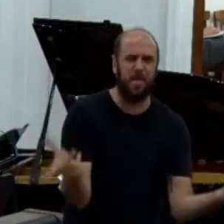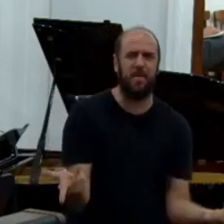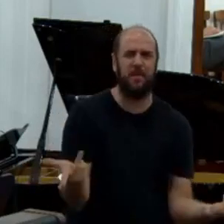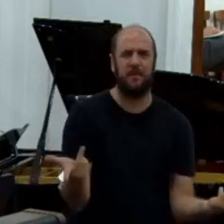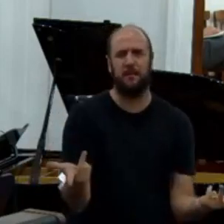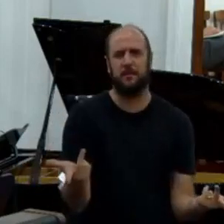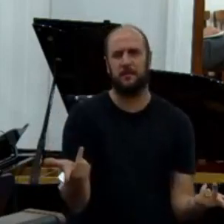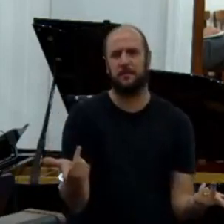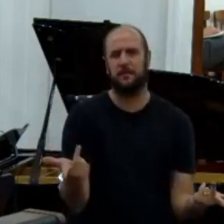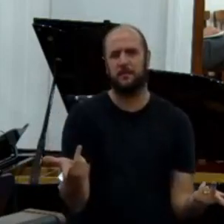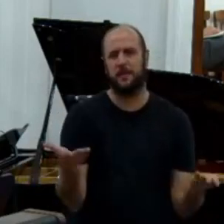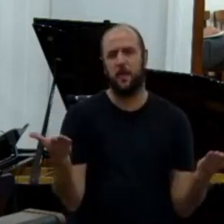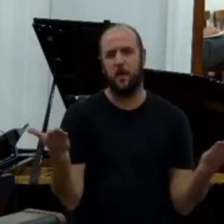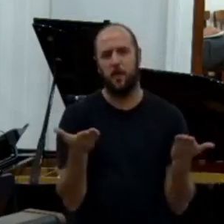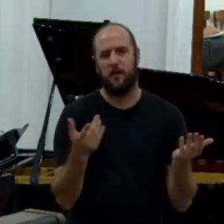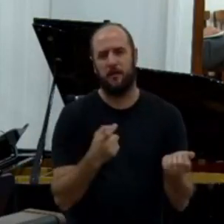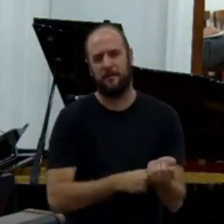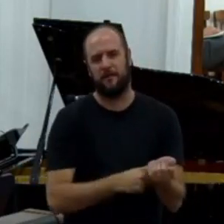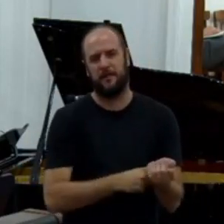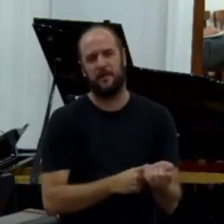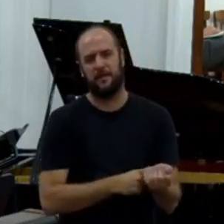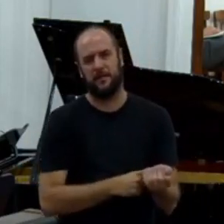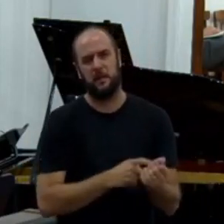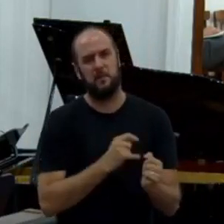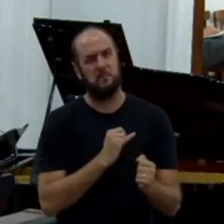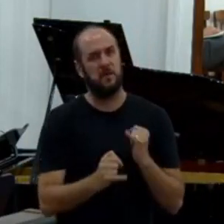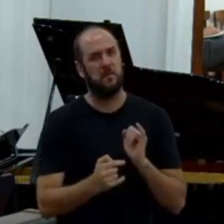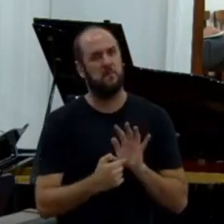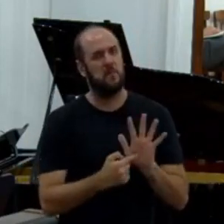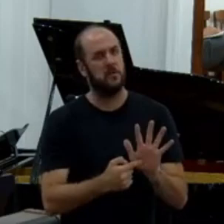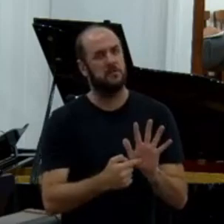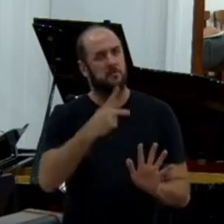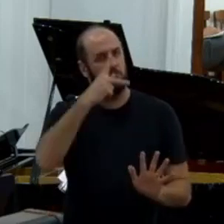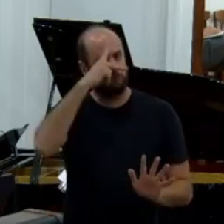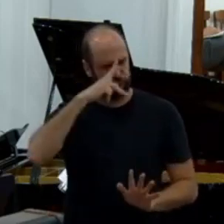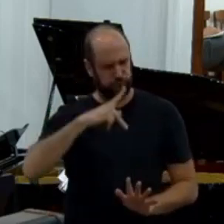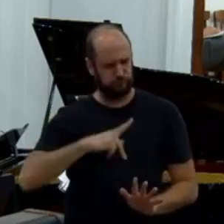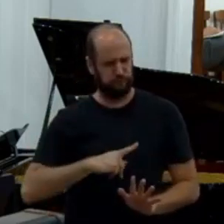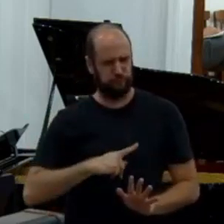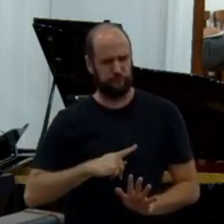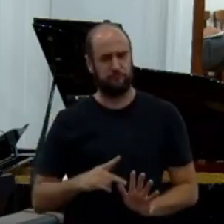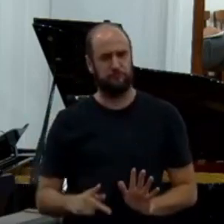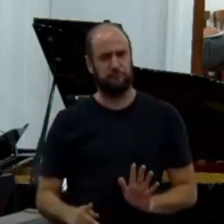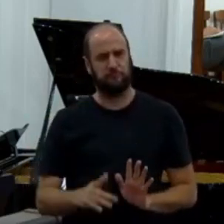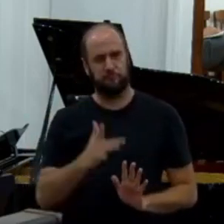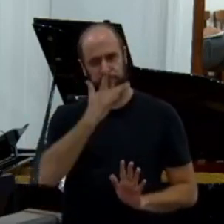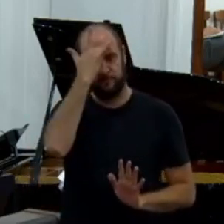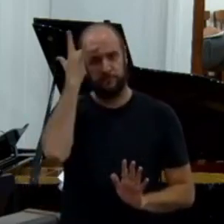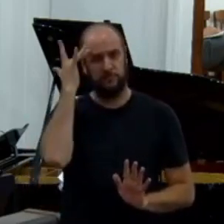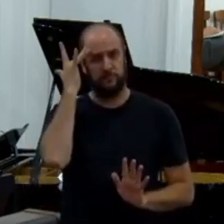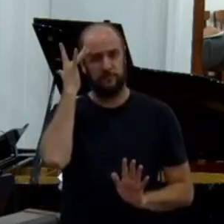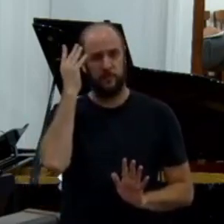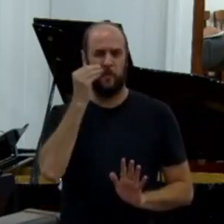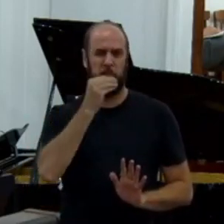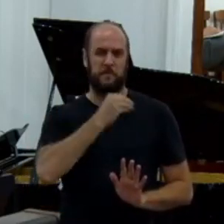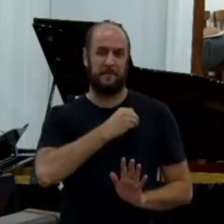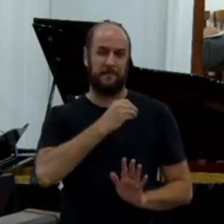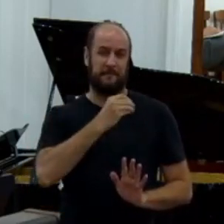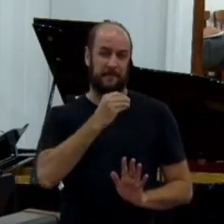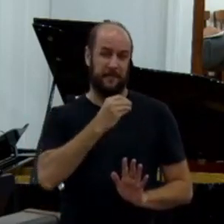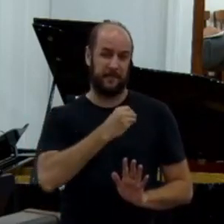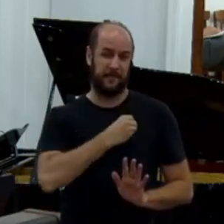maioria das vezes está ligada ao egoísmo humano, à